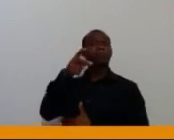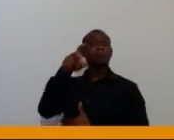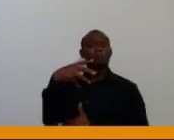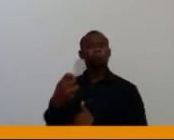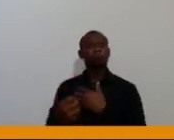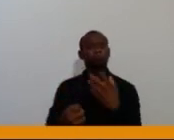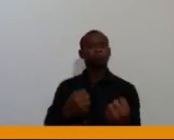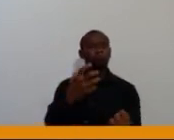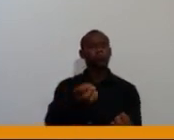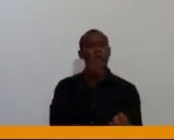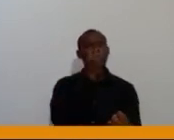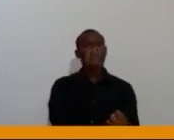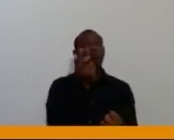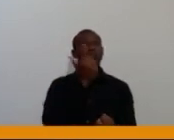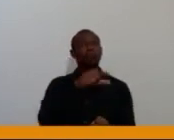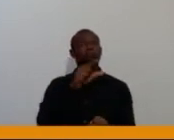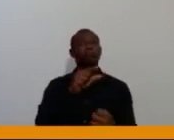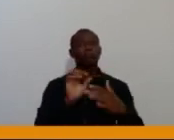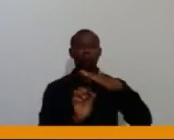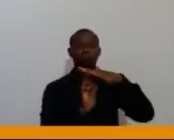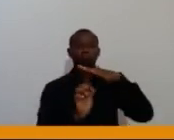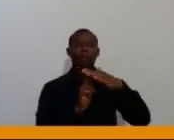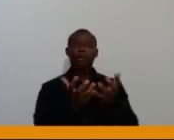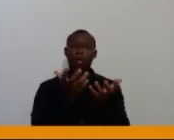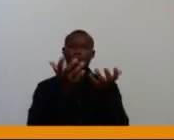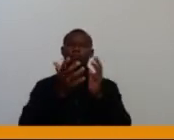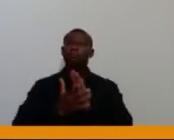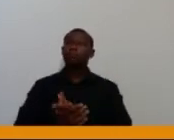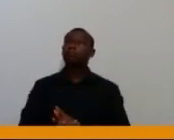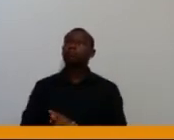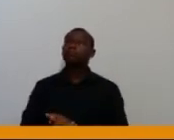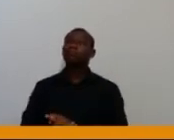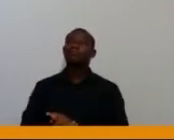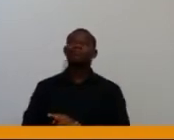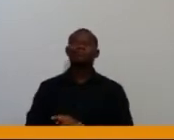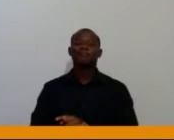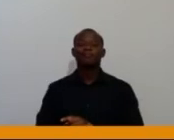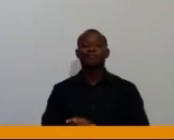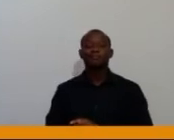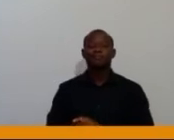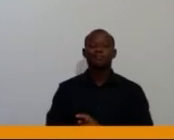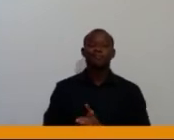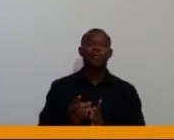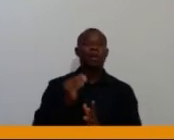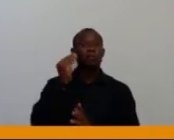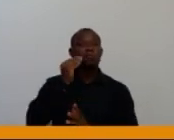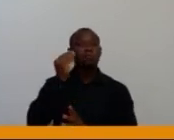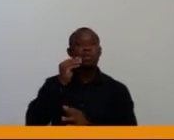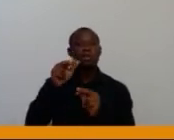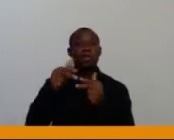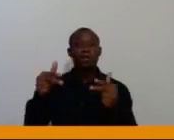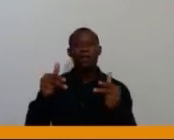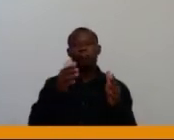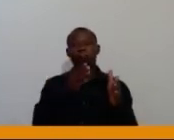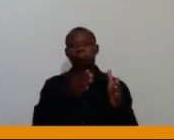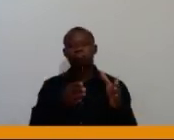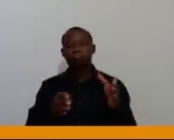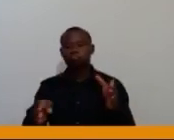rede. Perfeito. Então, essas foram as experiências que aconteceram nesse período.